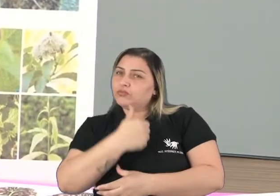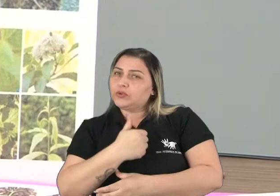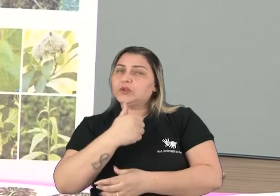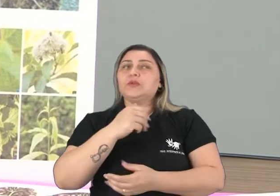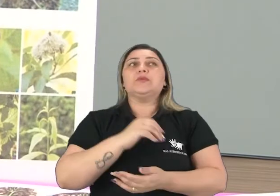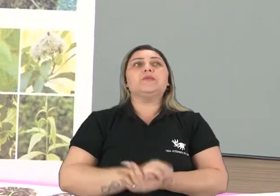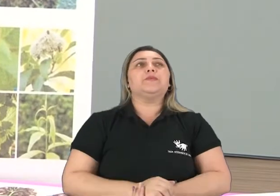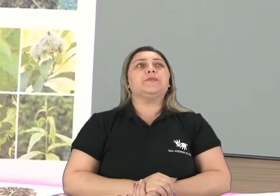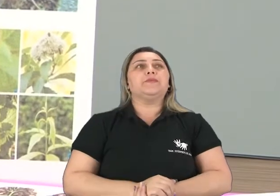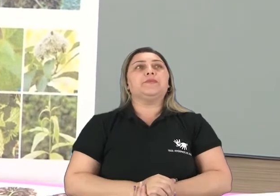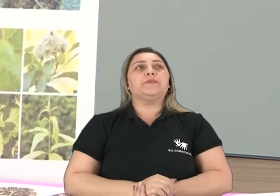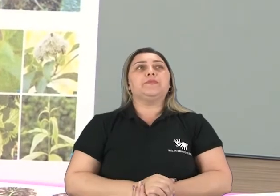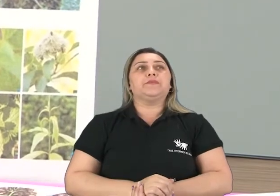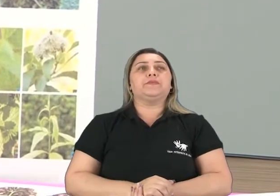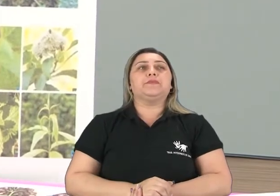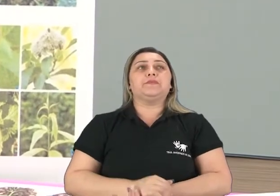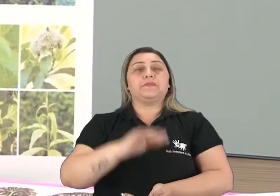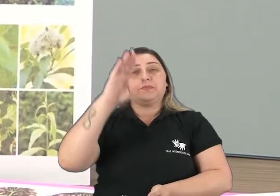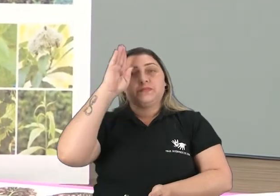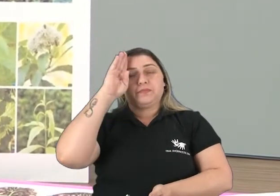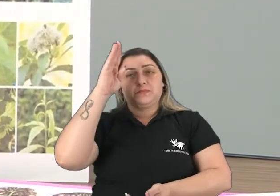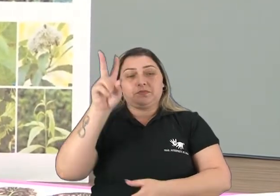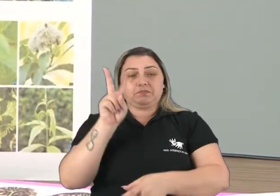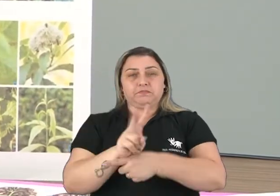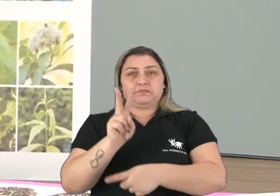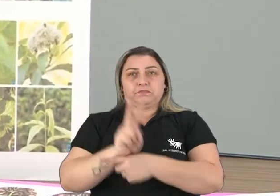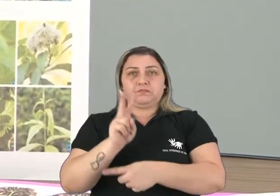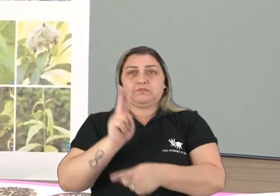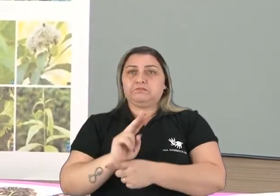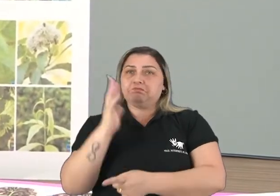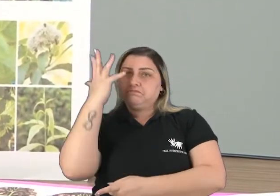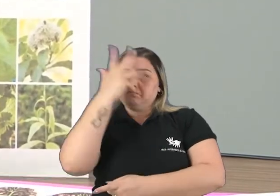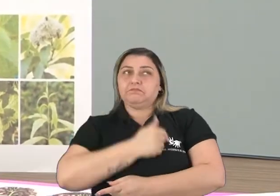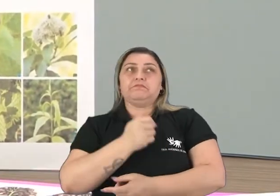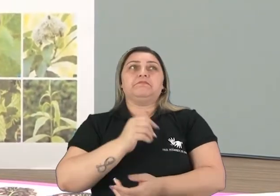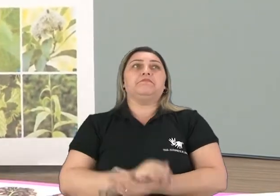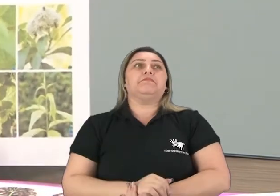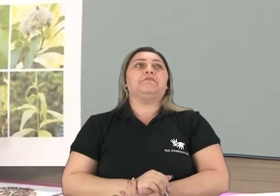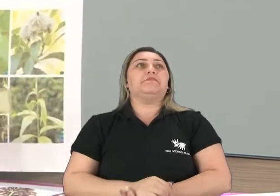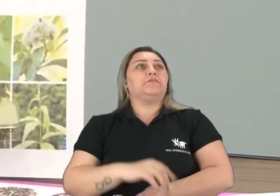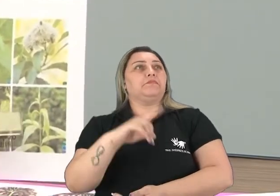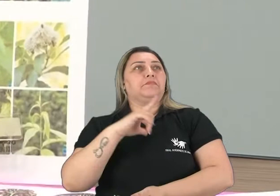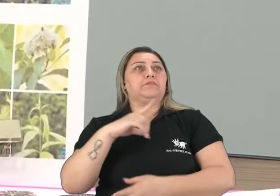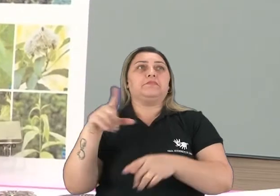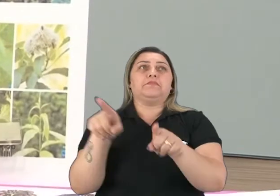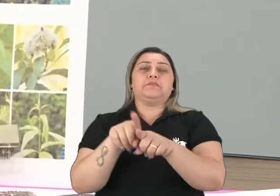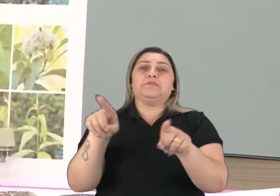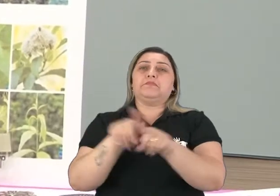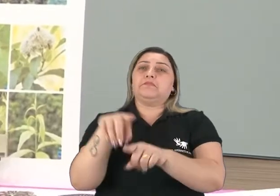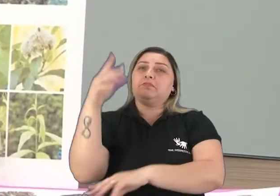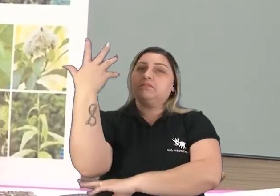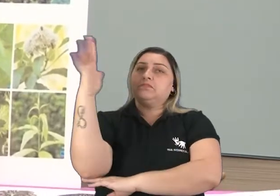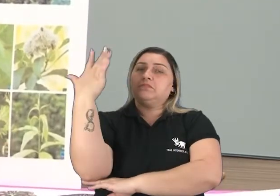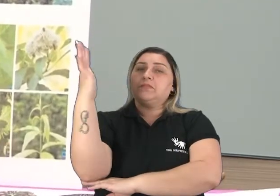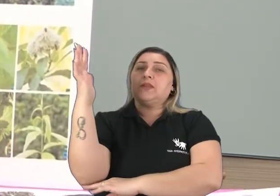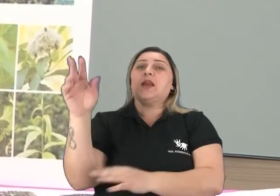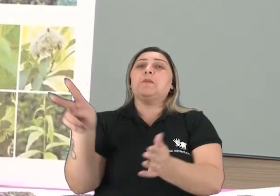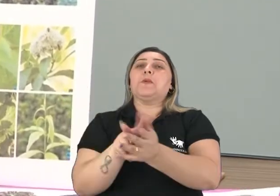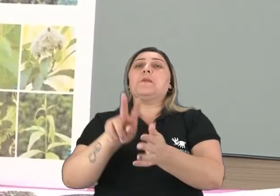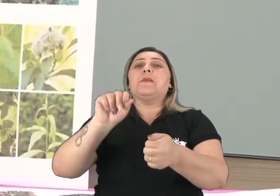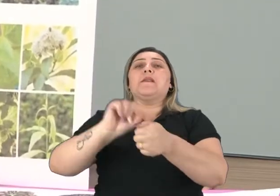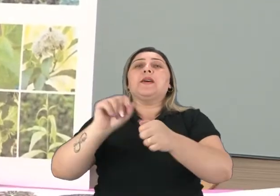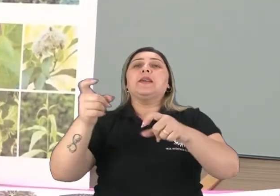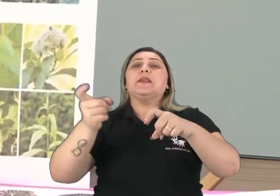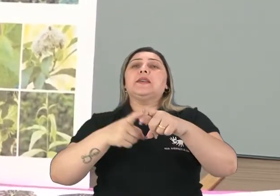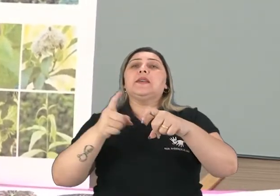mais bonito. São principalmente cultivadas por sua beleza. E temos também as plantas medicinais,